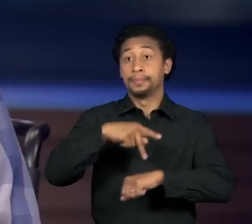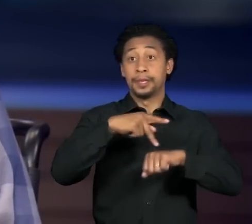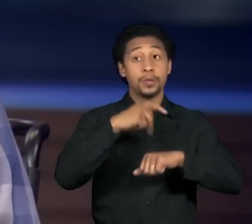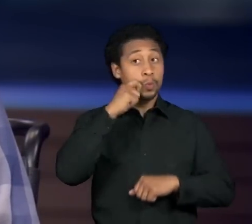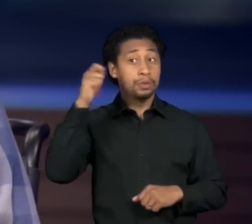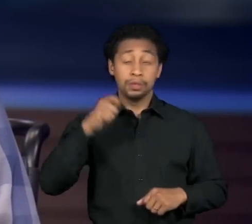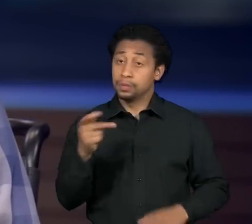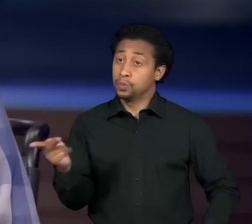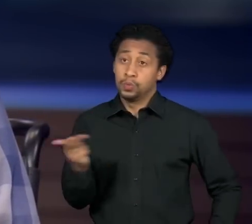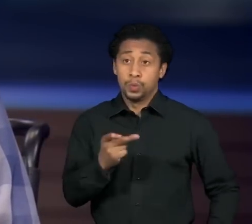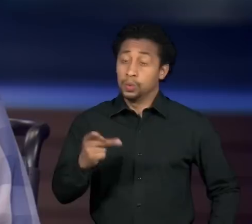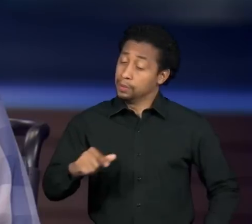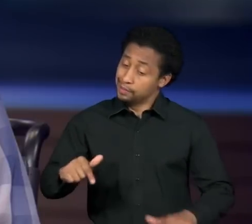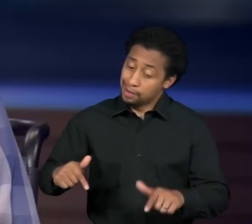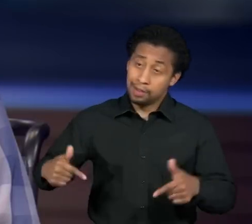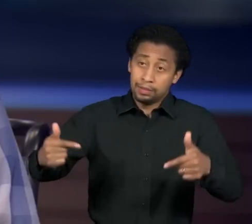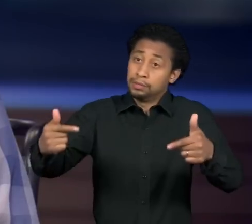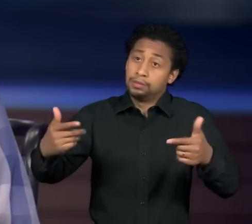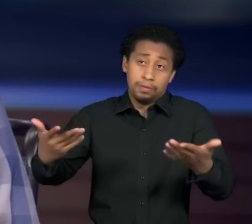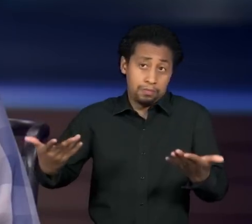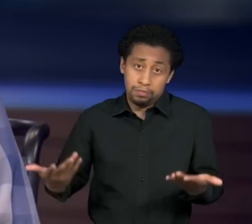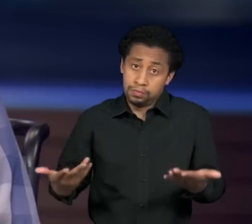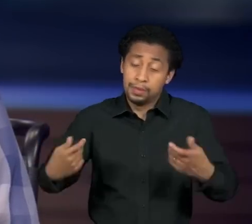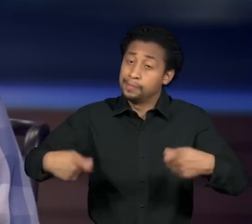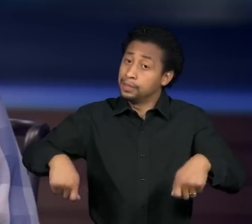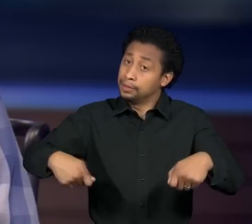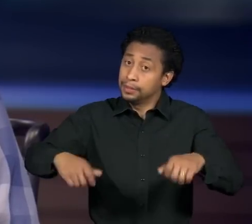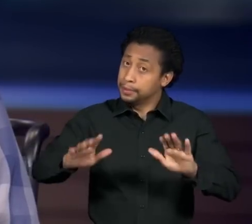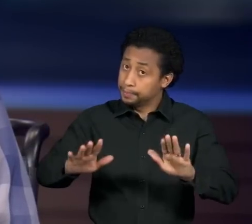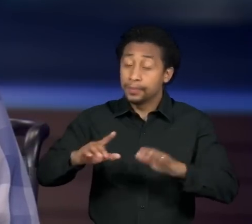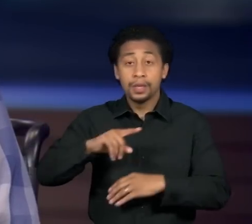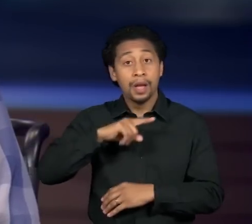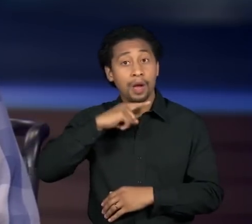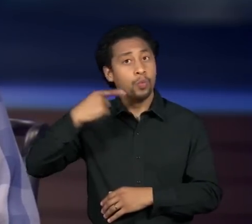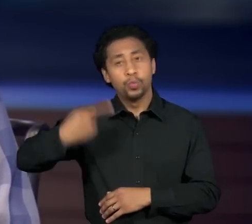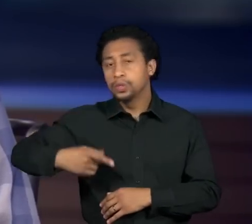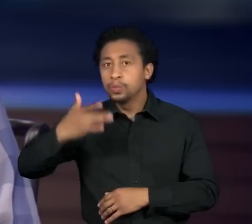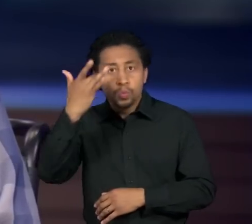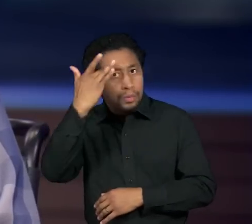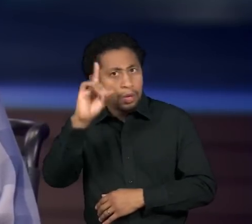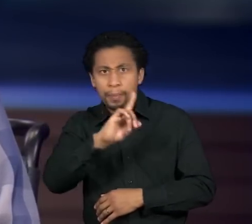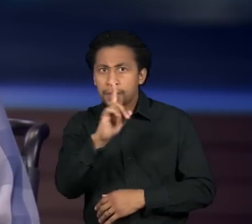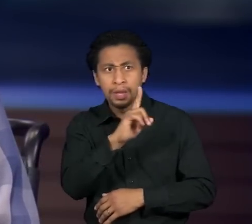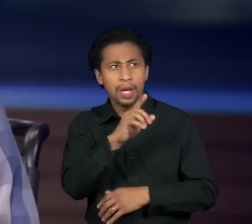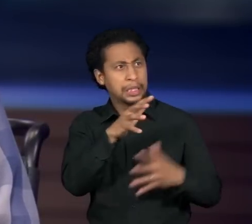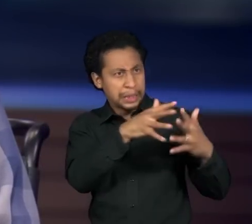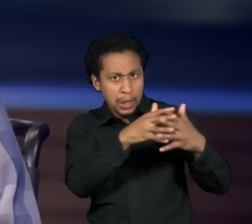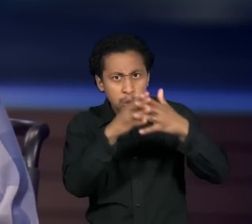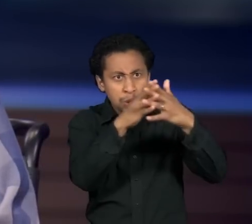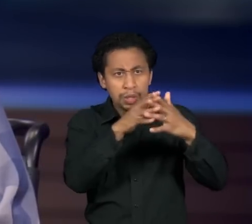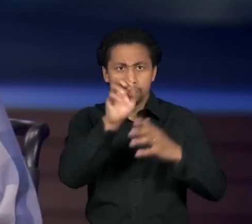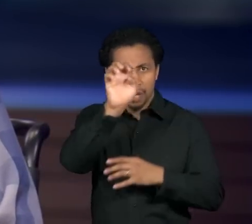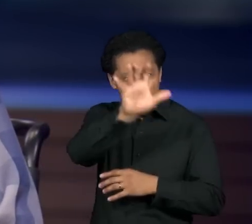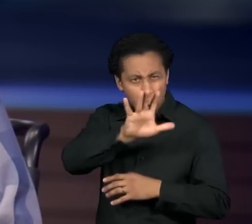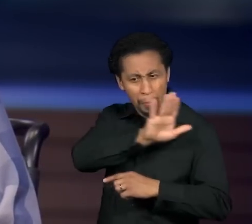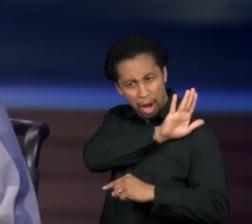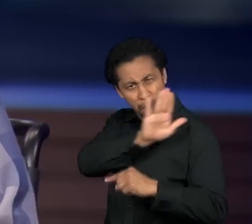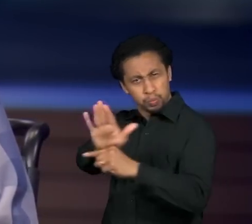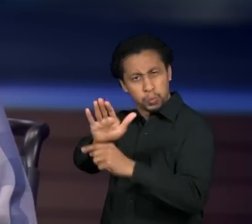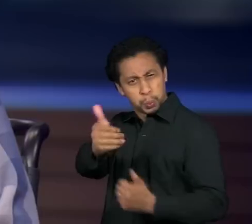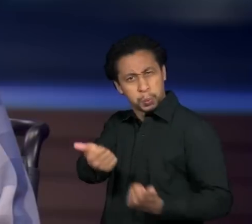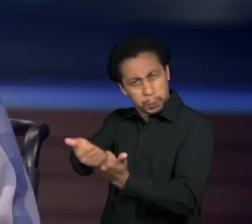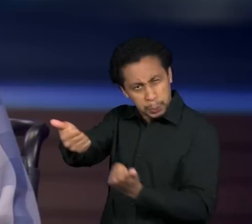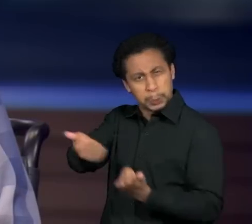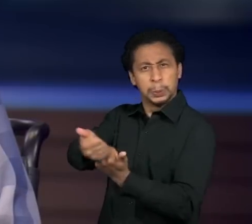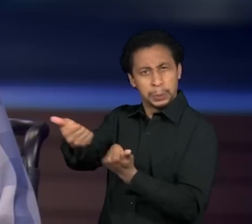colocou, a Rússia não esperava que o Ocidente atuasse tão maciçamente, de forma tão unida, apoiando a